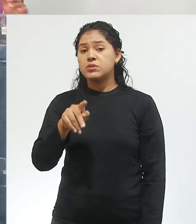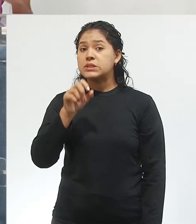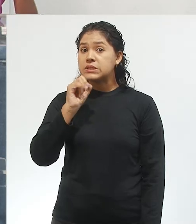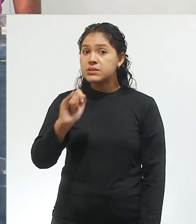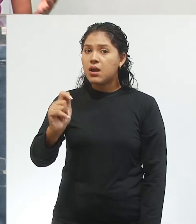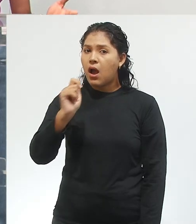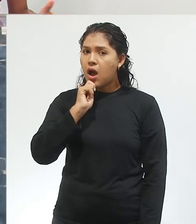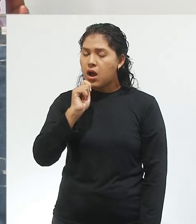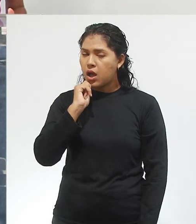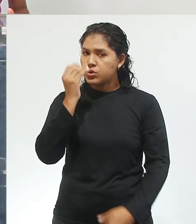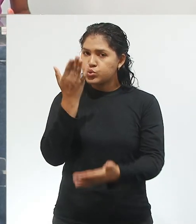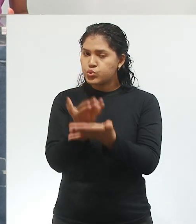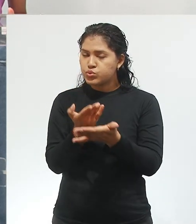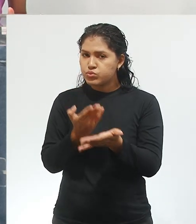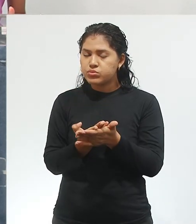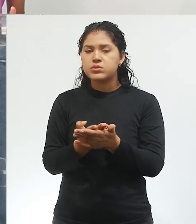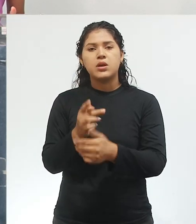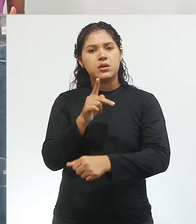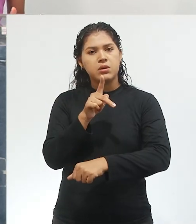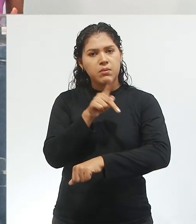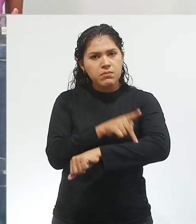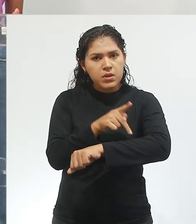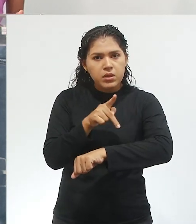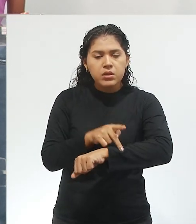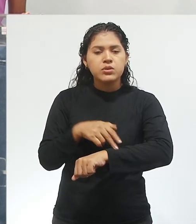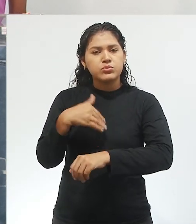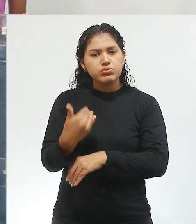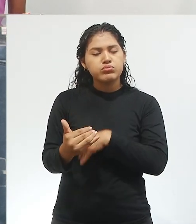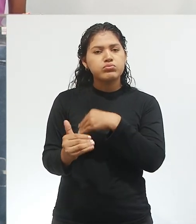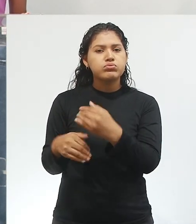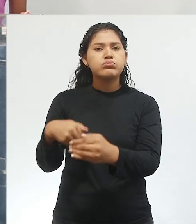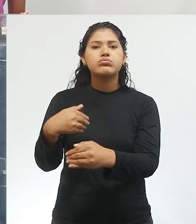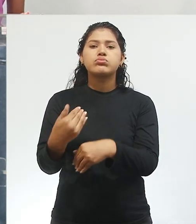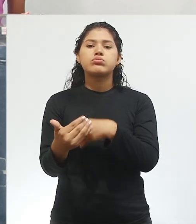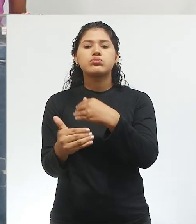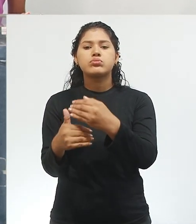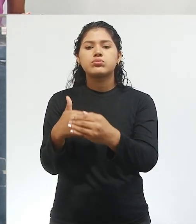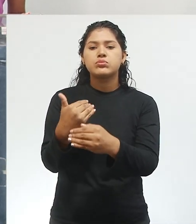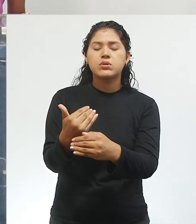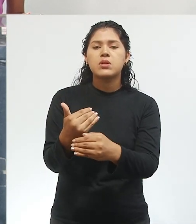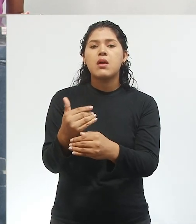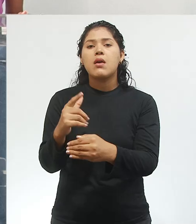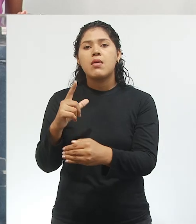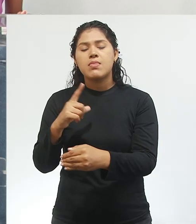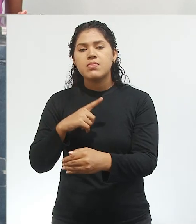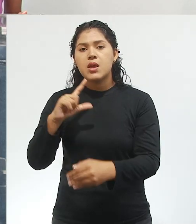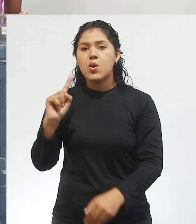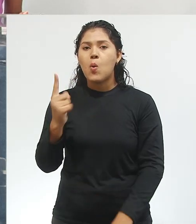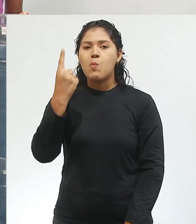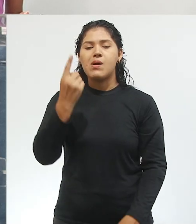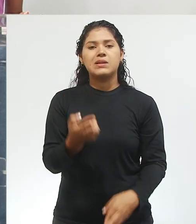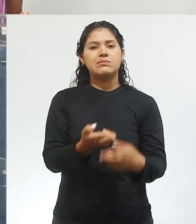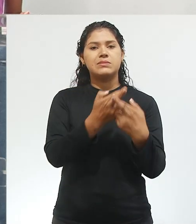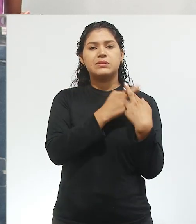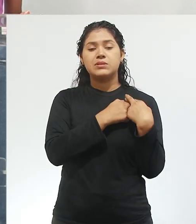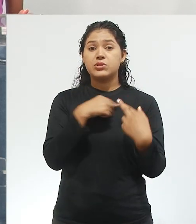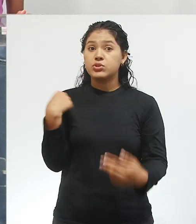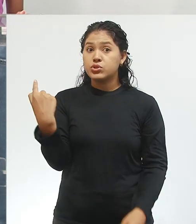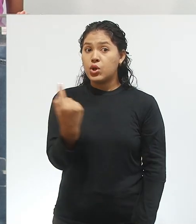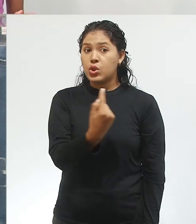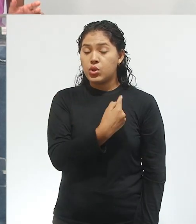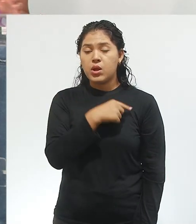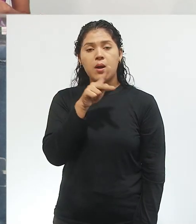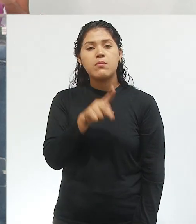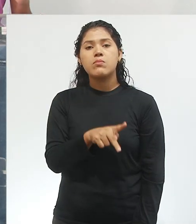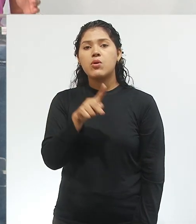né, vai chegar lá ainda, né, está nesse processo formativo, uma das nossas responsabilidades enquanto